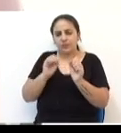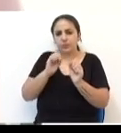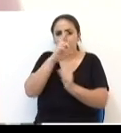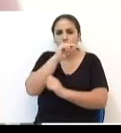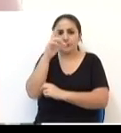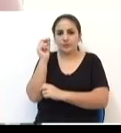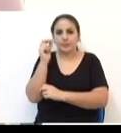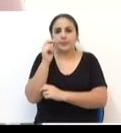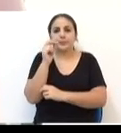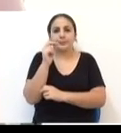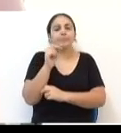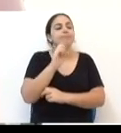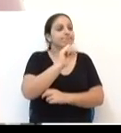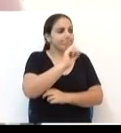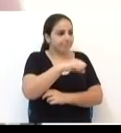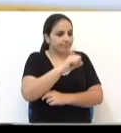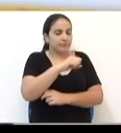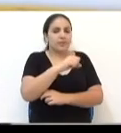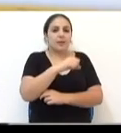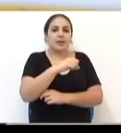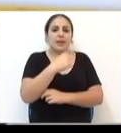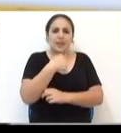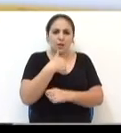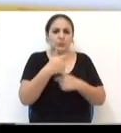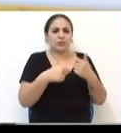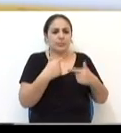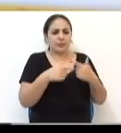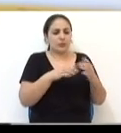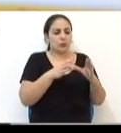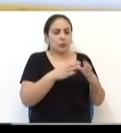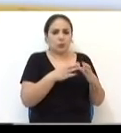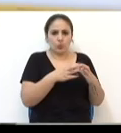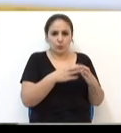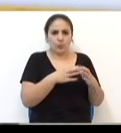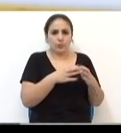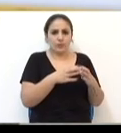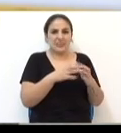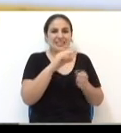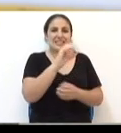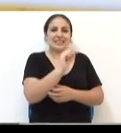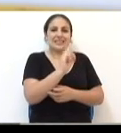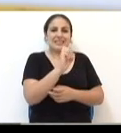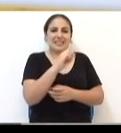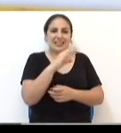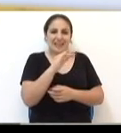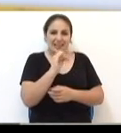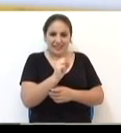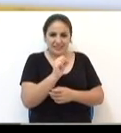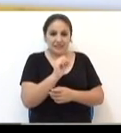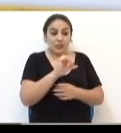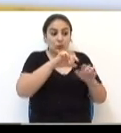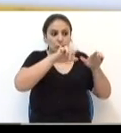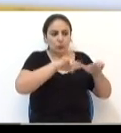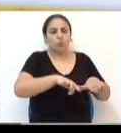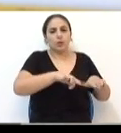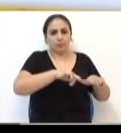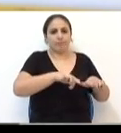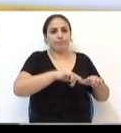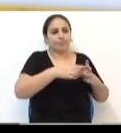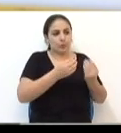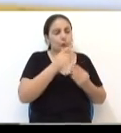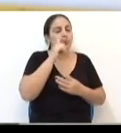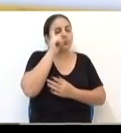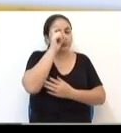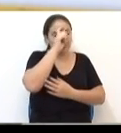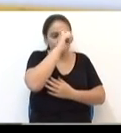aí do Poder Executivo. Sim. Eu trabalhei lá no núcleo de abordagem das Sencas, na época que era um setor muito